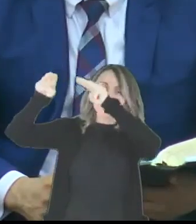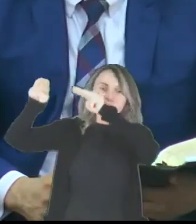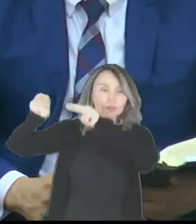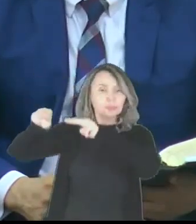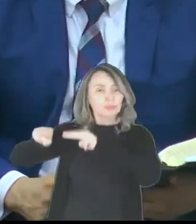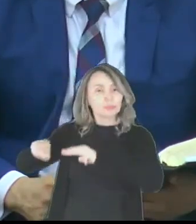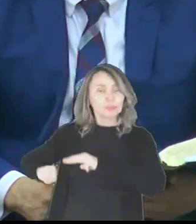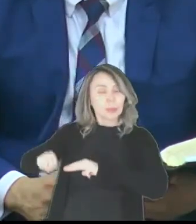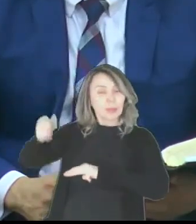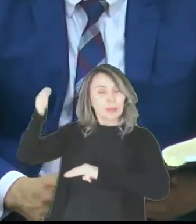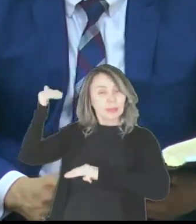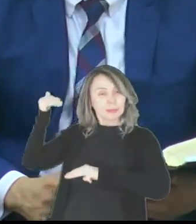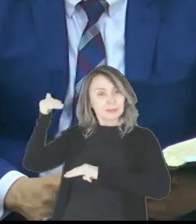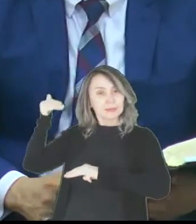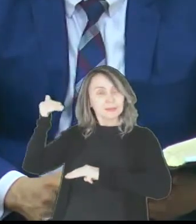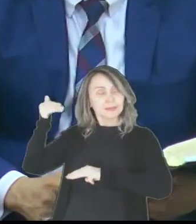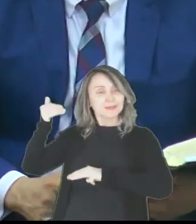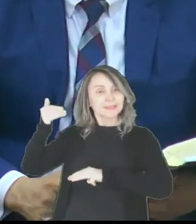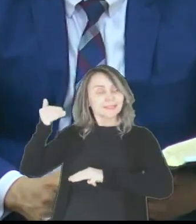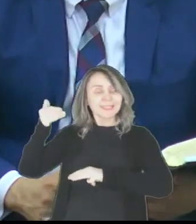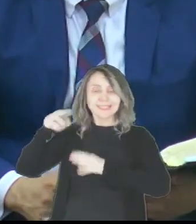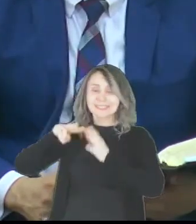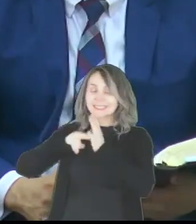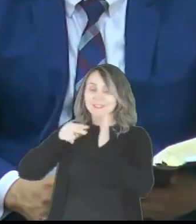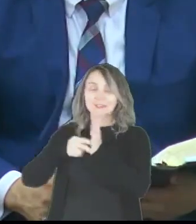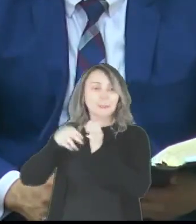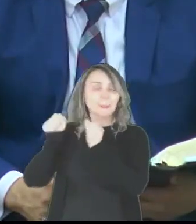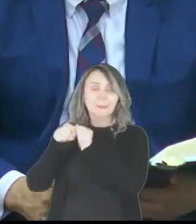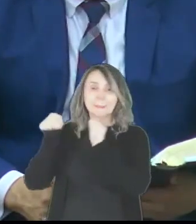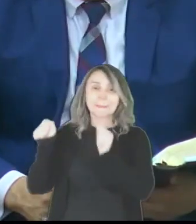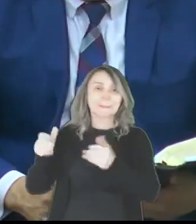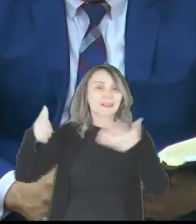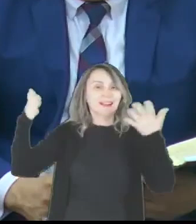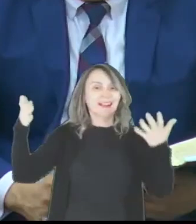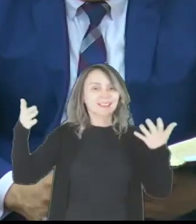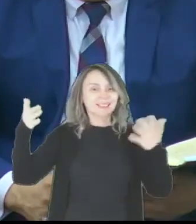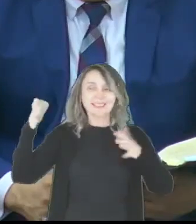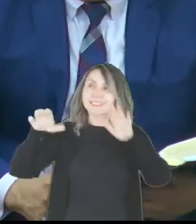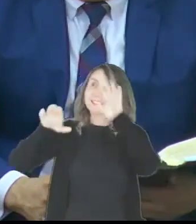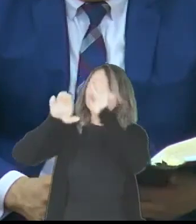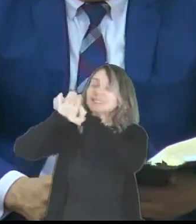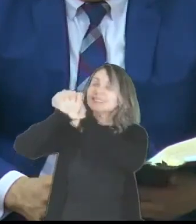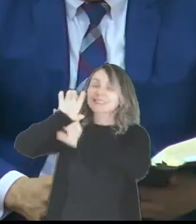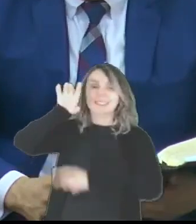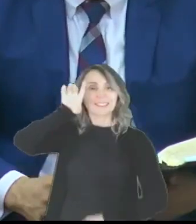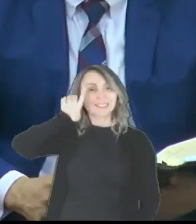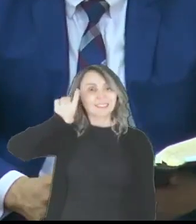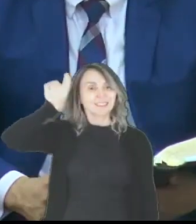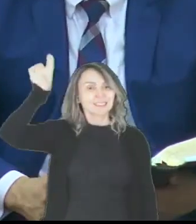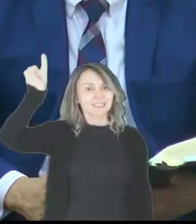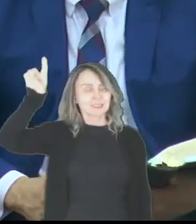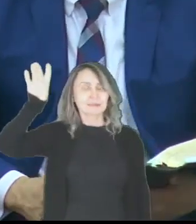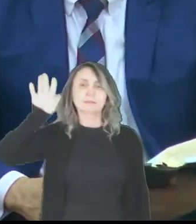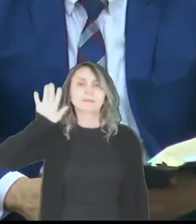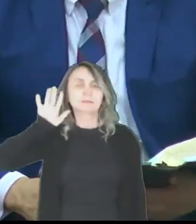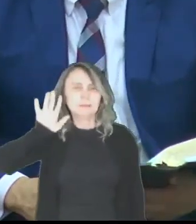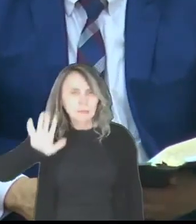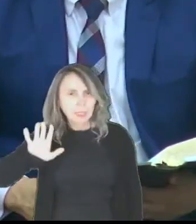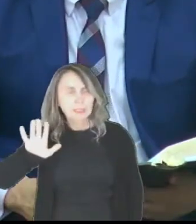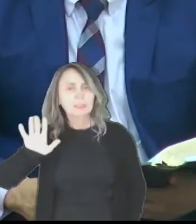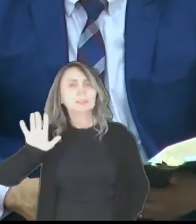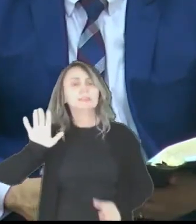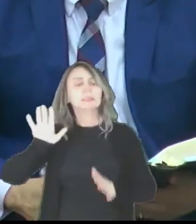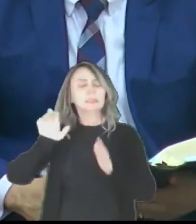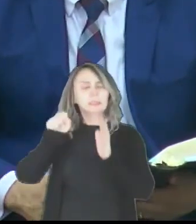céu, era um milagre que Deus fez, mas era um milagre que apontava para Cristo. Os